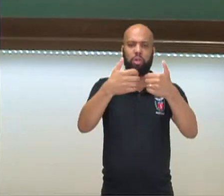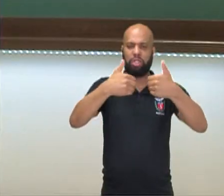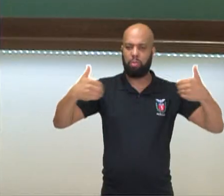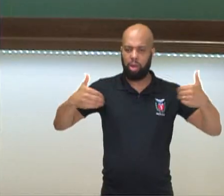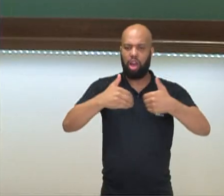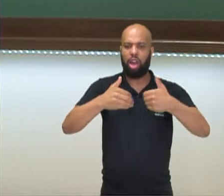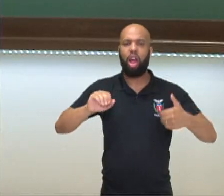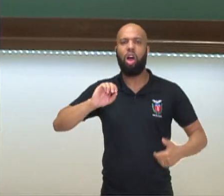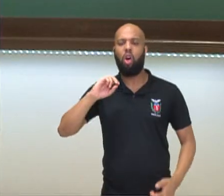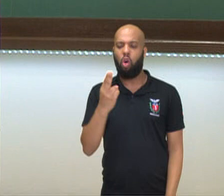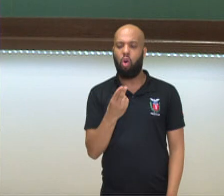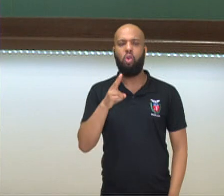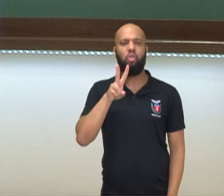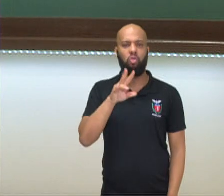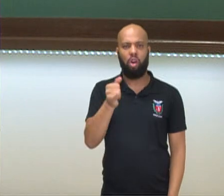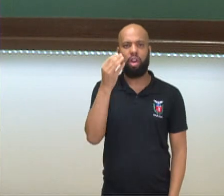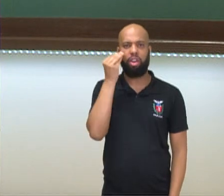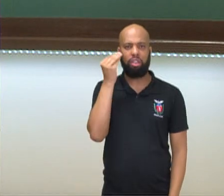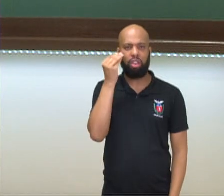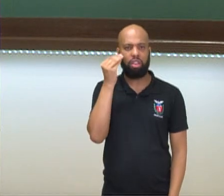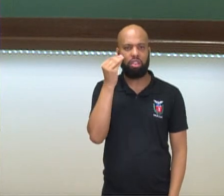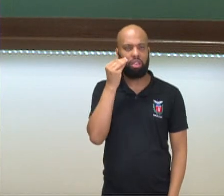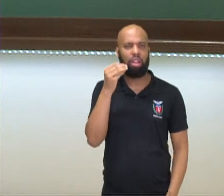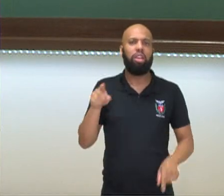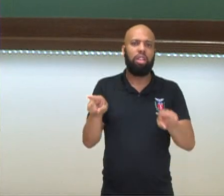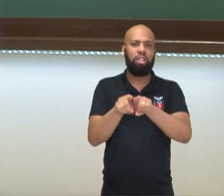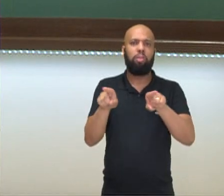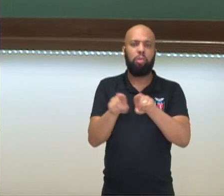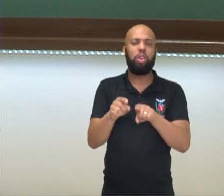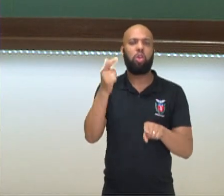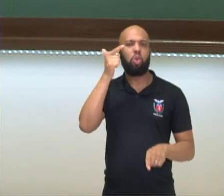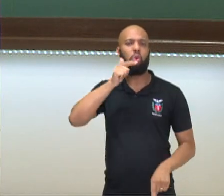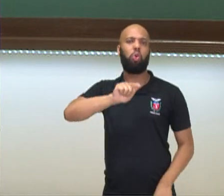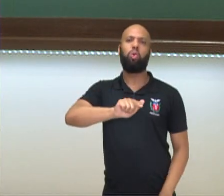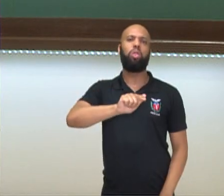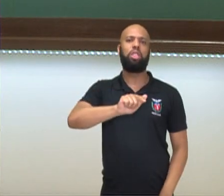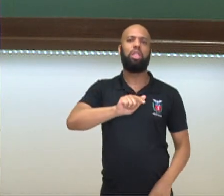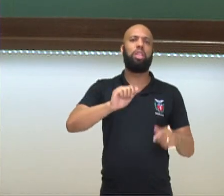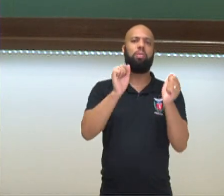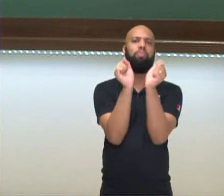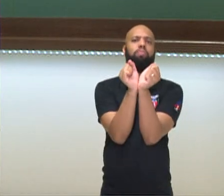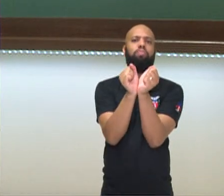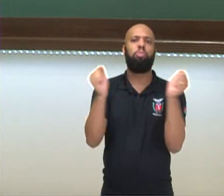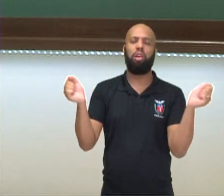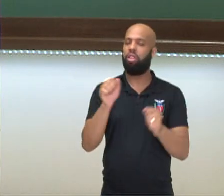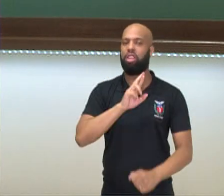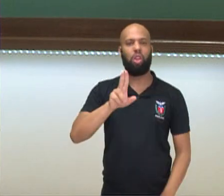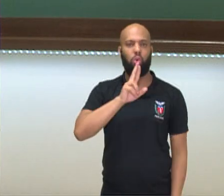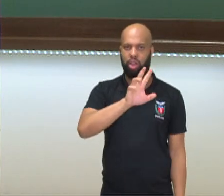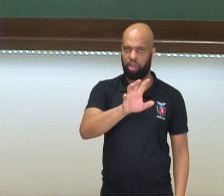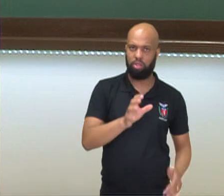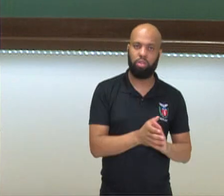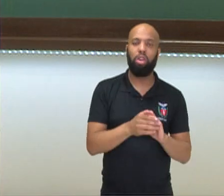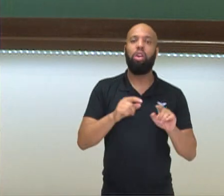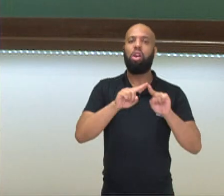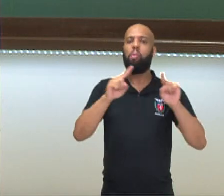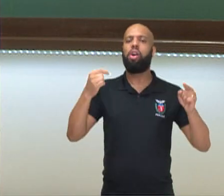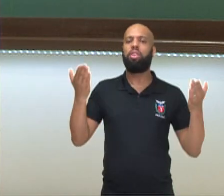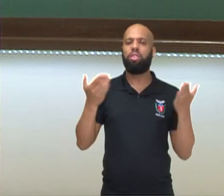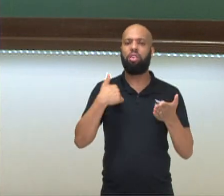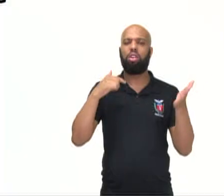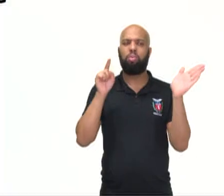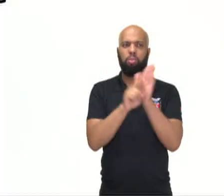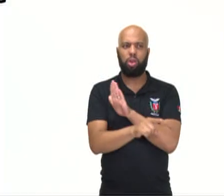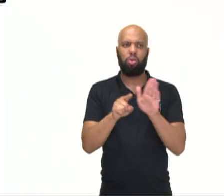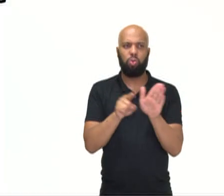vai acabar tentando reivindicar, por exemplo, pela abolição da escravidão. Mas aí eu pergunto para